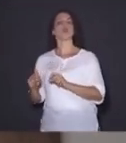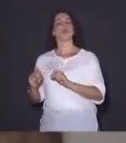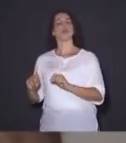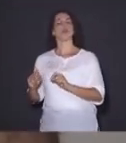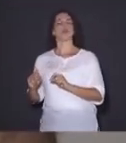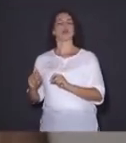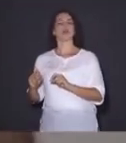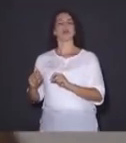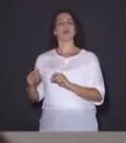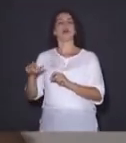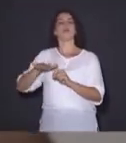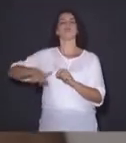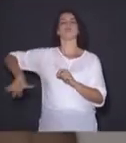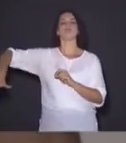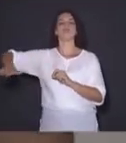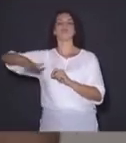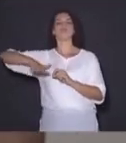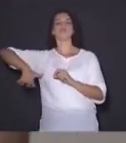que